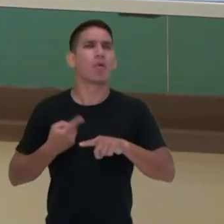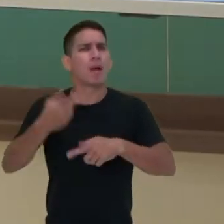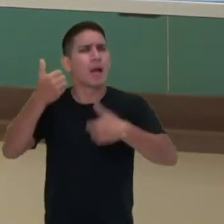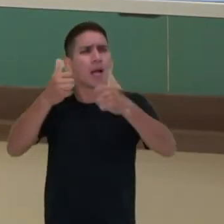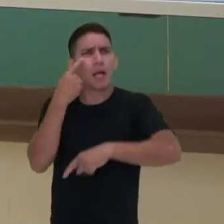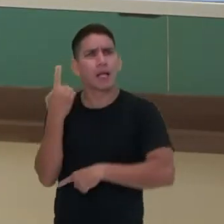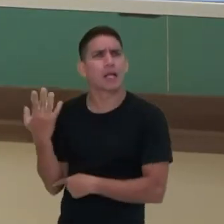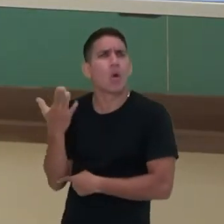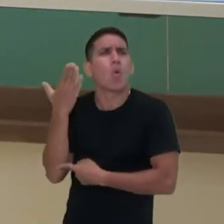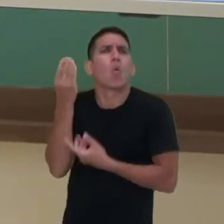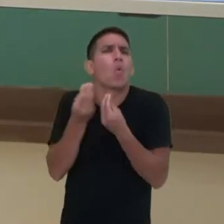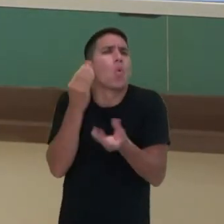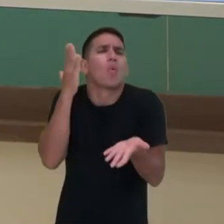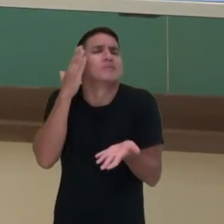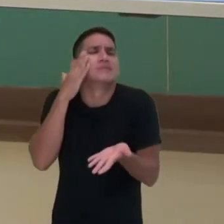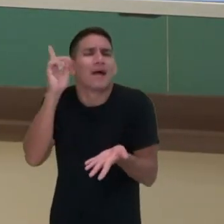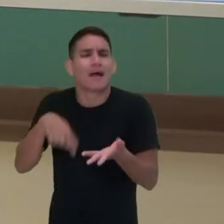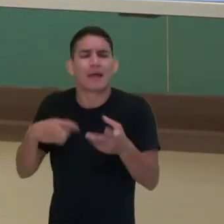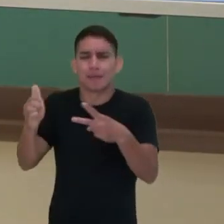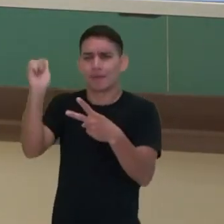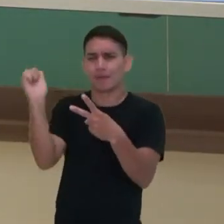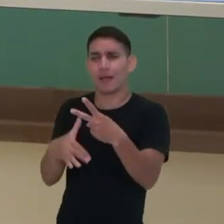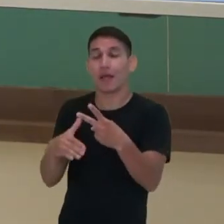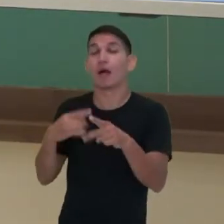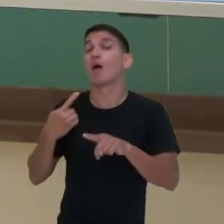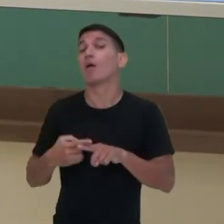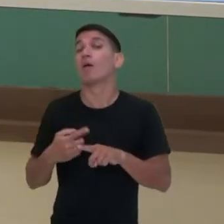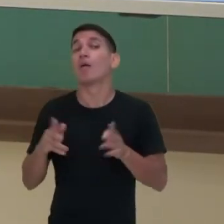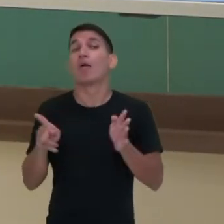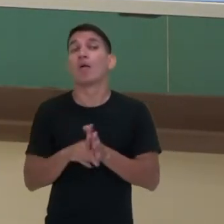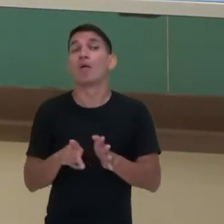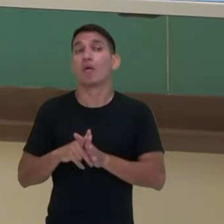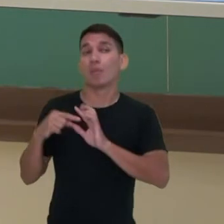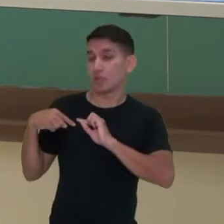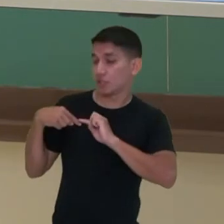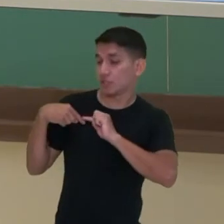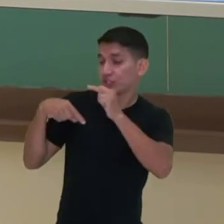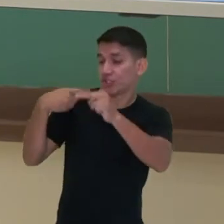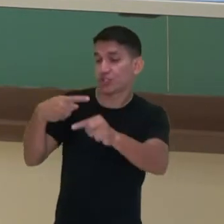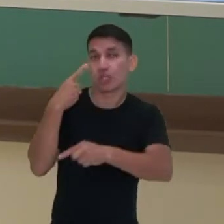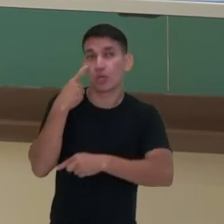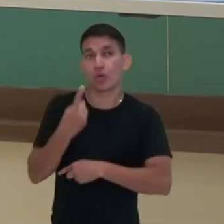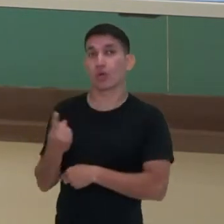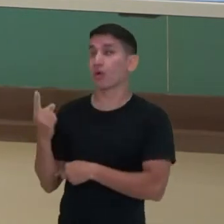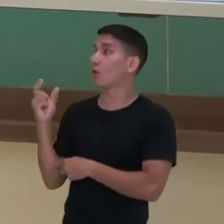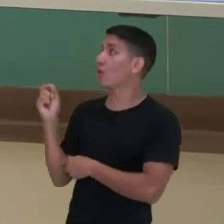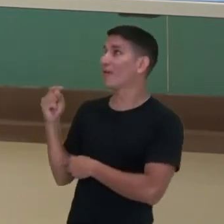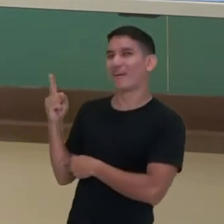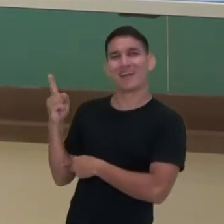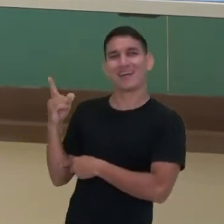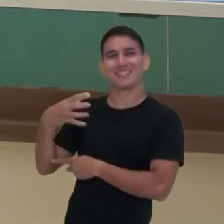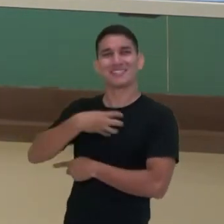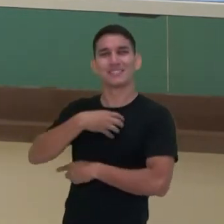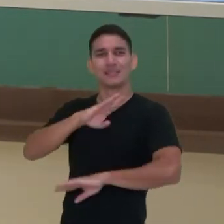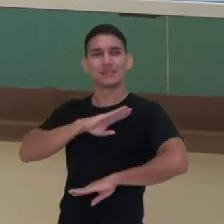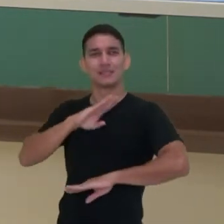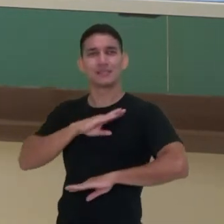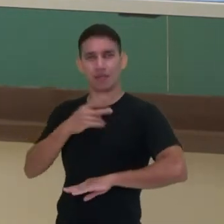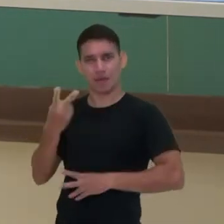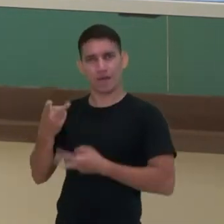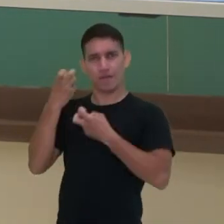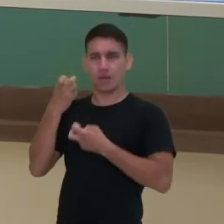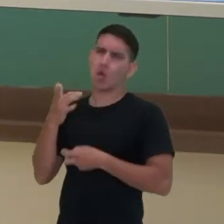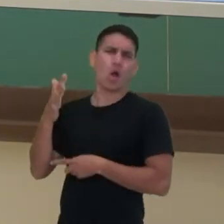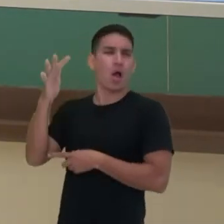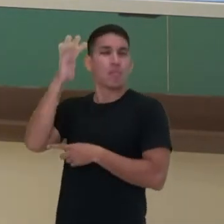analisa? Como é que você sabe que essa herança é recessiva? É causada por um gene recessivo ali. Por essa situação aqui, ó. Você veja, vamos